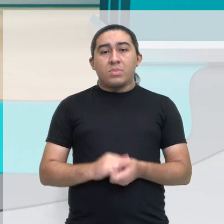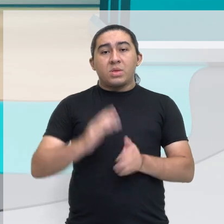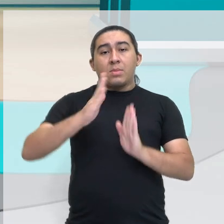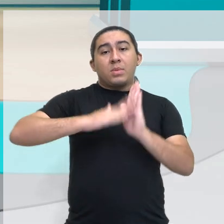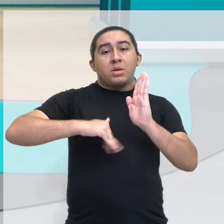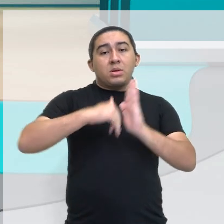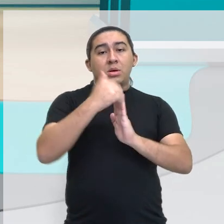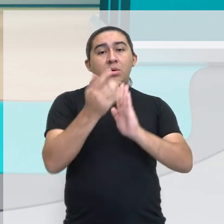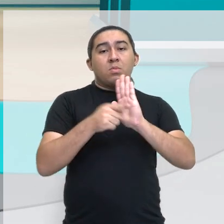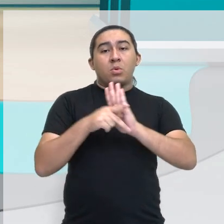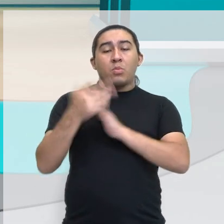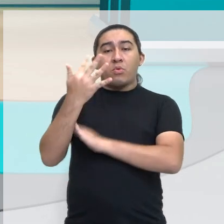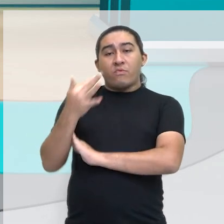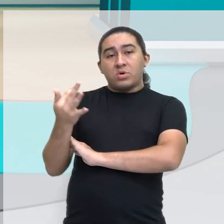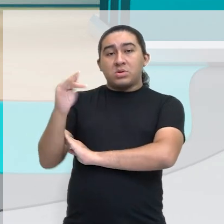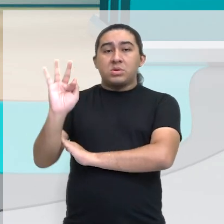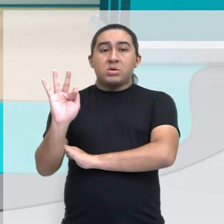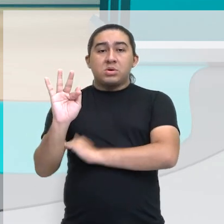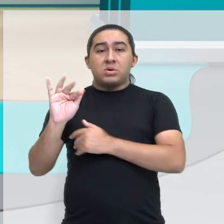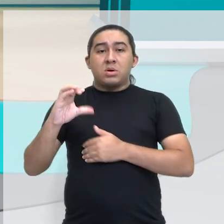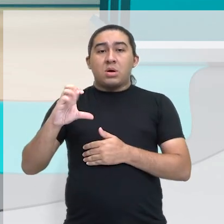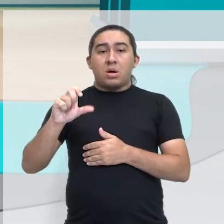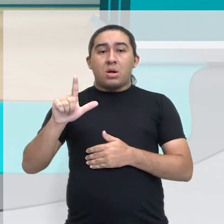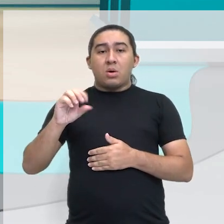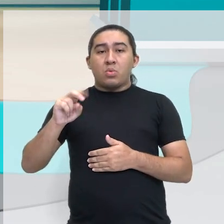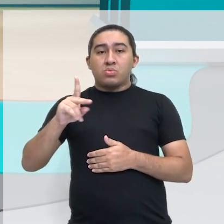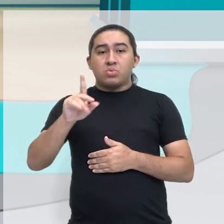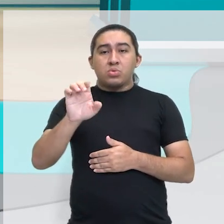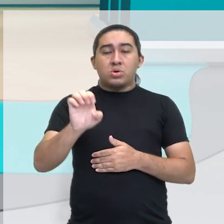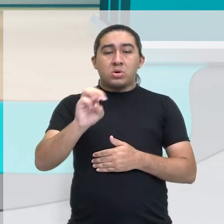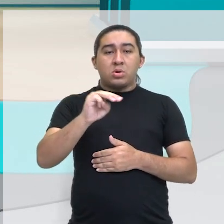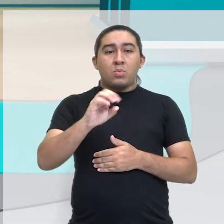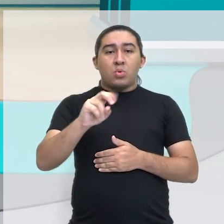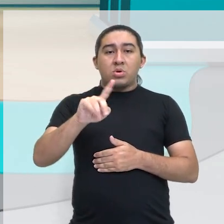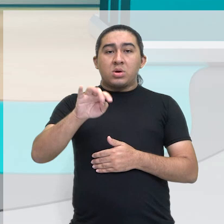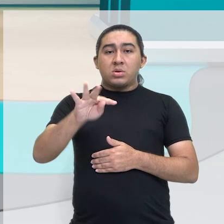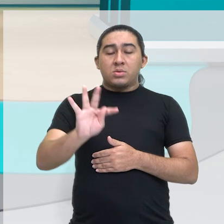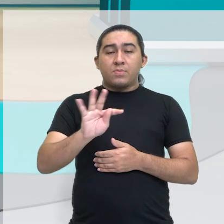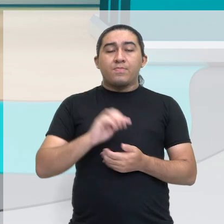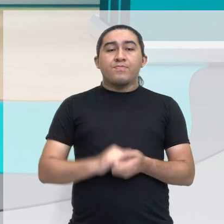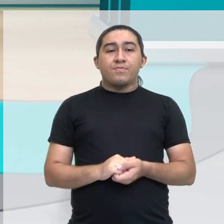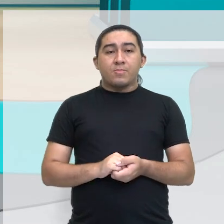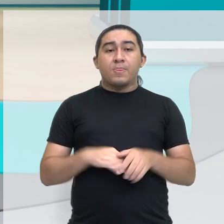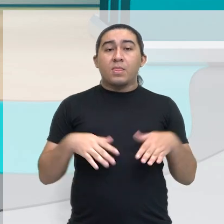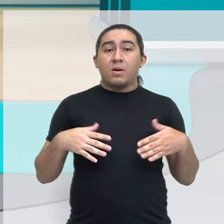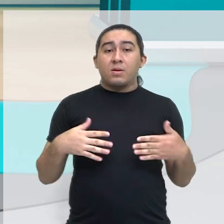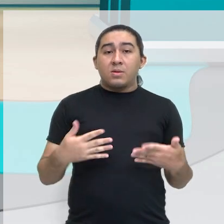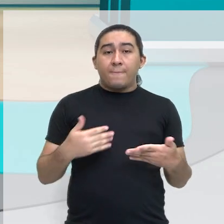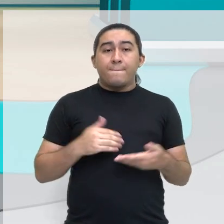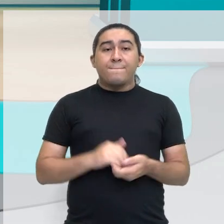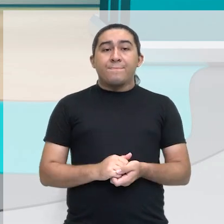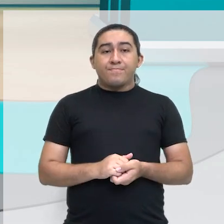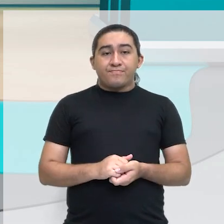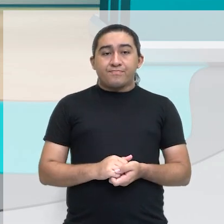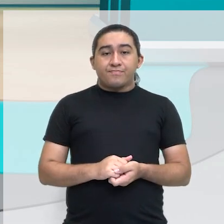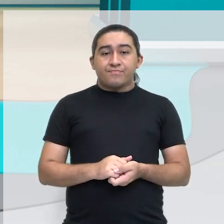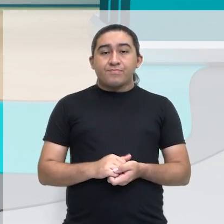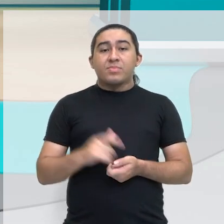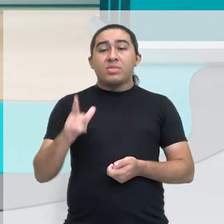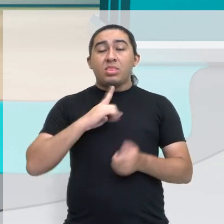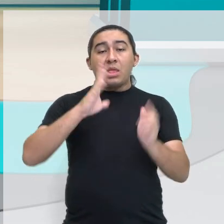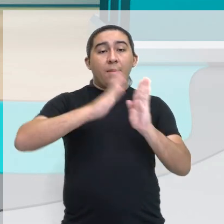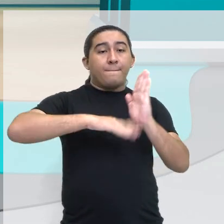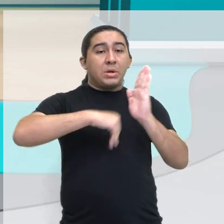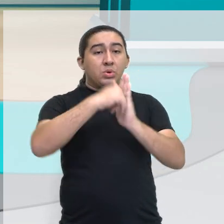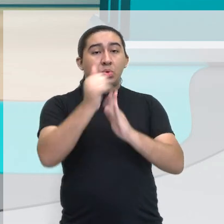artista francês Claude Monet. Então, o termo impressionismo, ele veio dessa